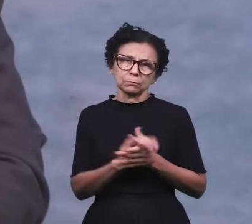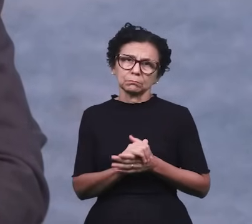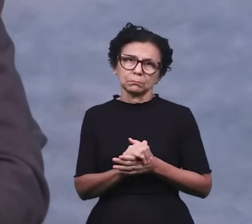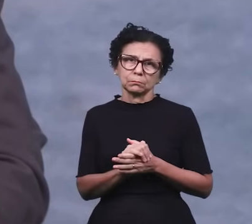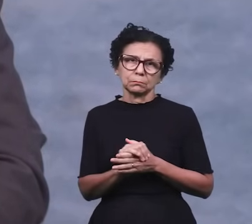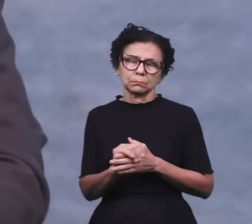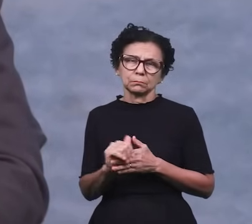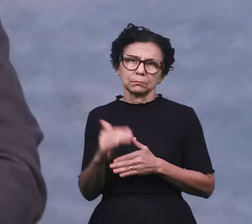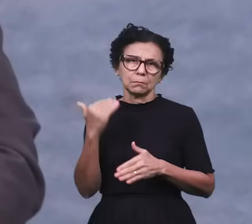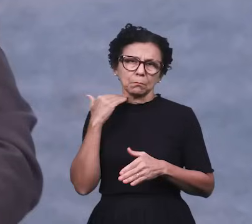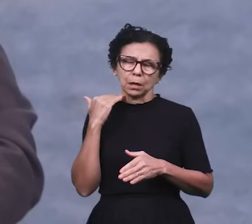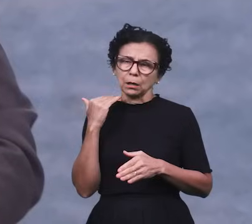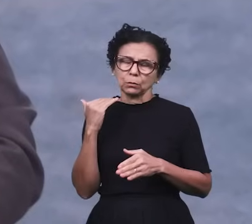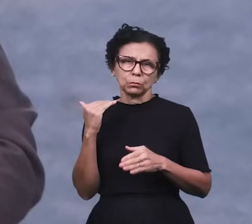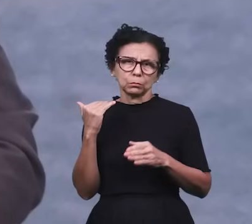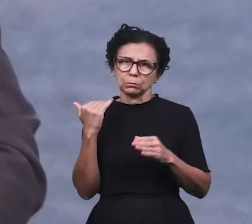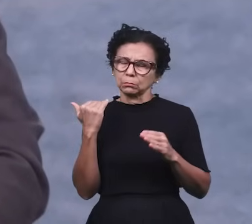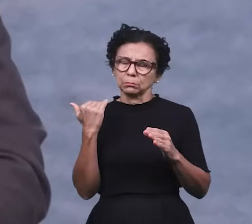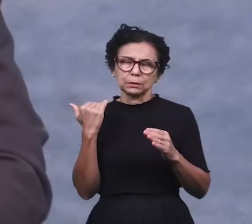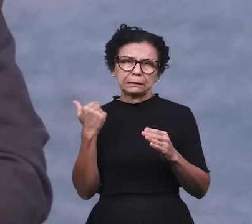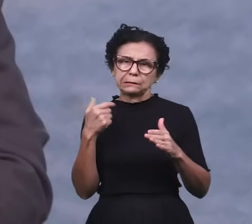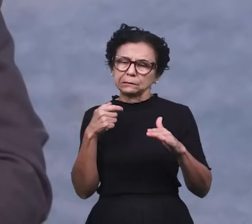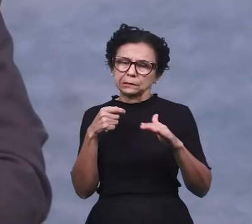de crédito financeira, ou enfim,